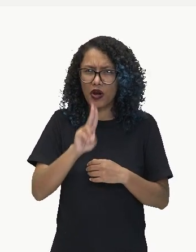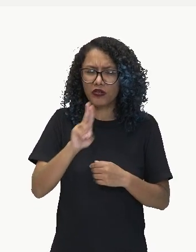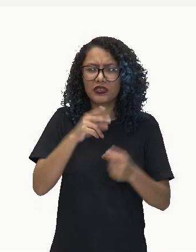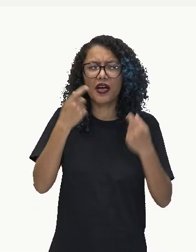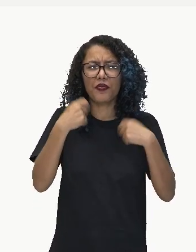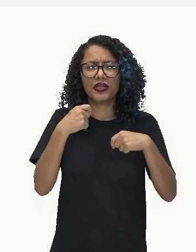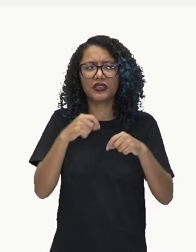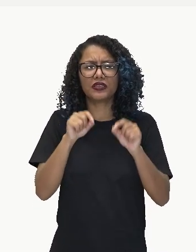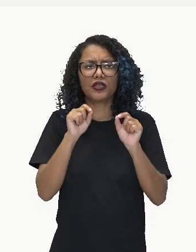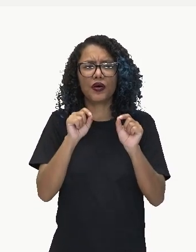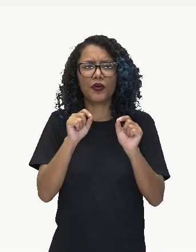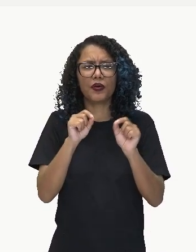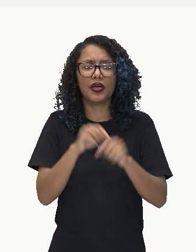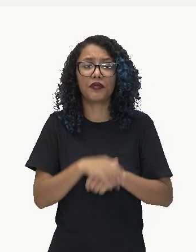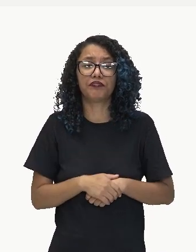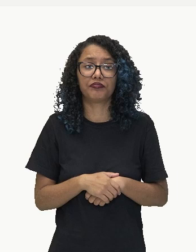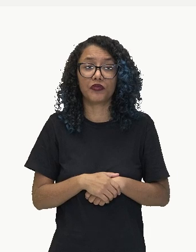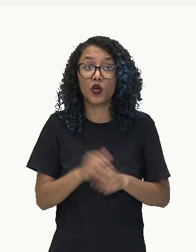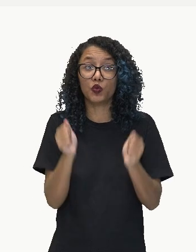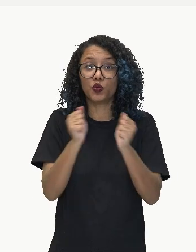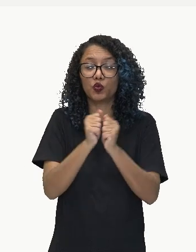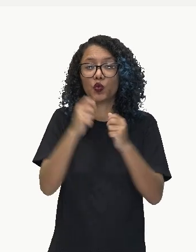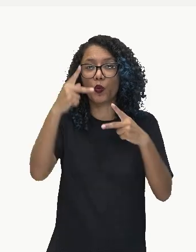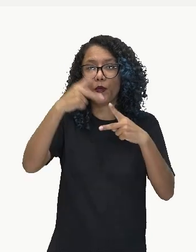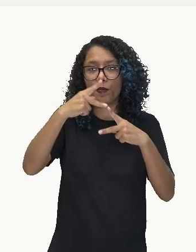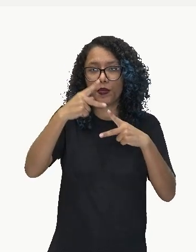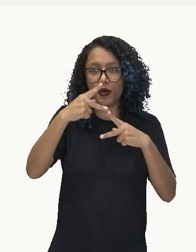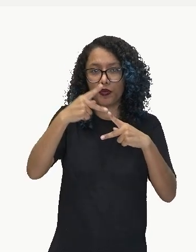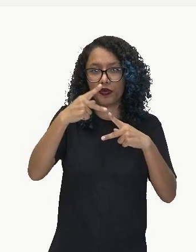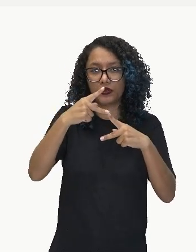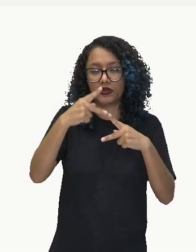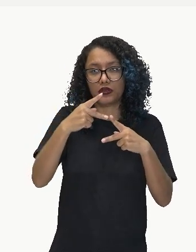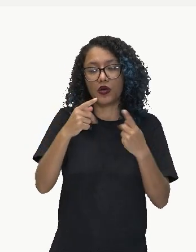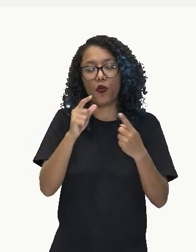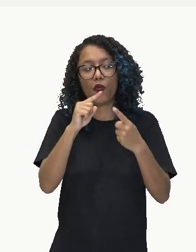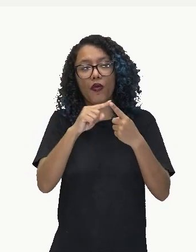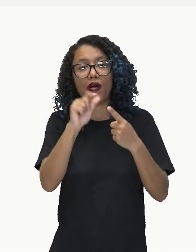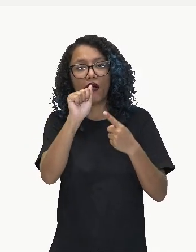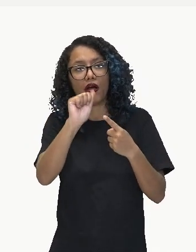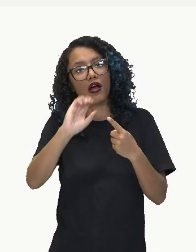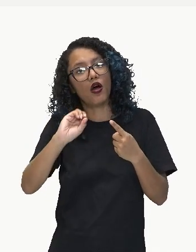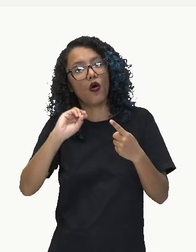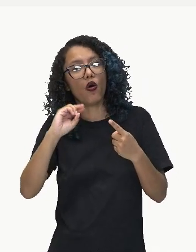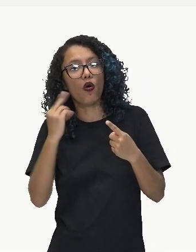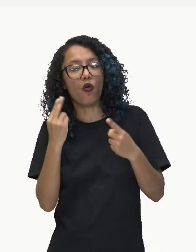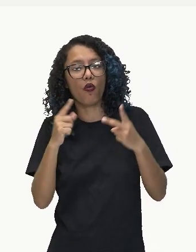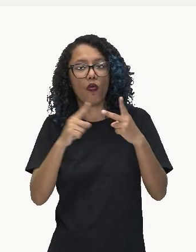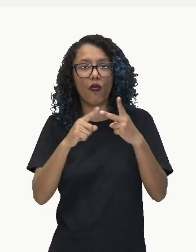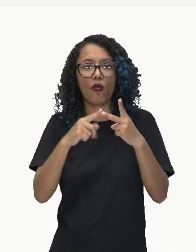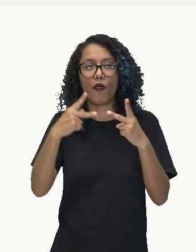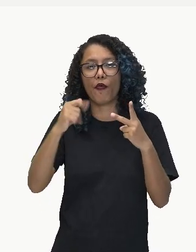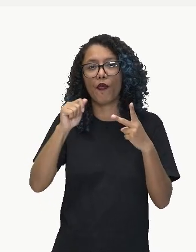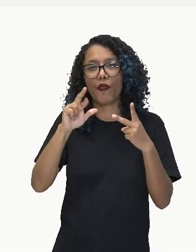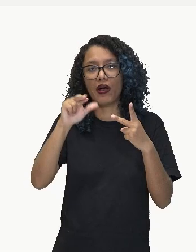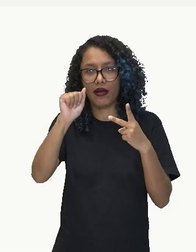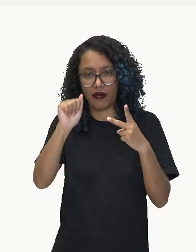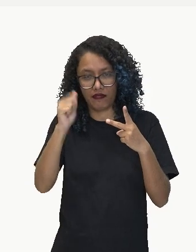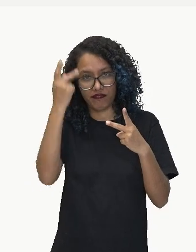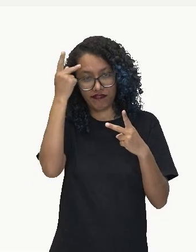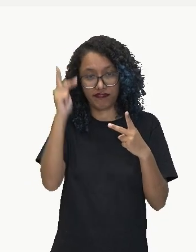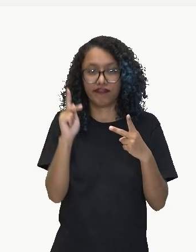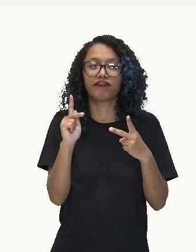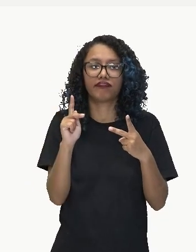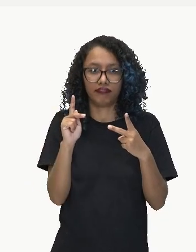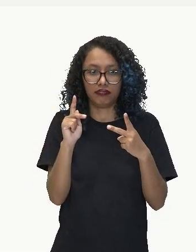fazer uso da preposição a ou para. Observe que ela não apareceu no primeiro exemplo, né? E